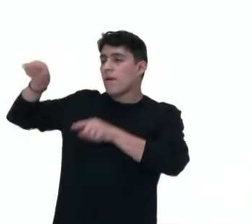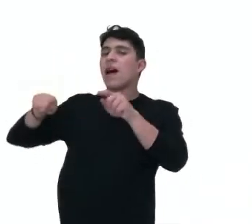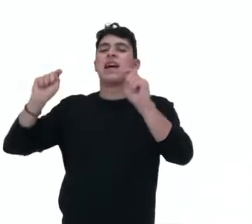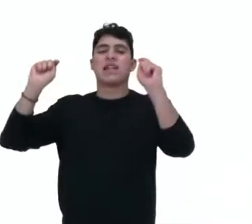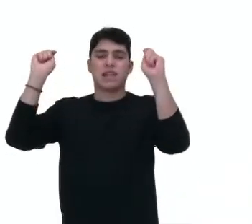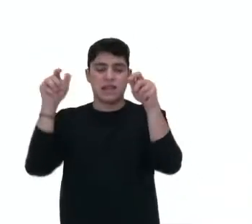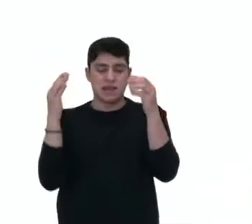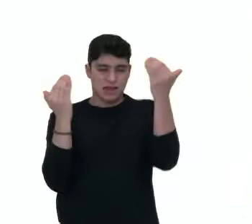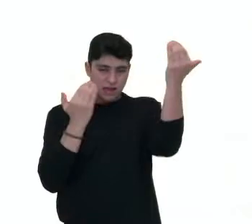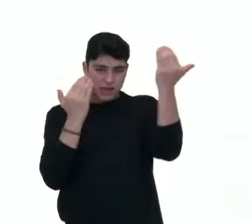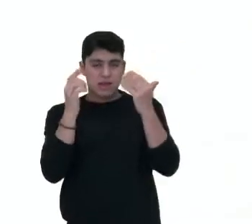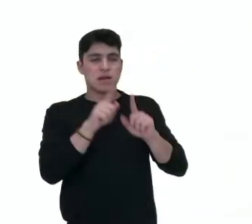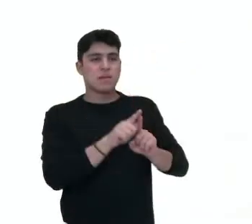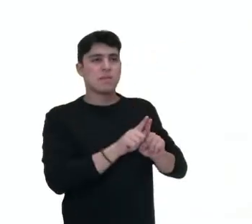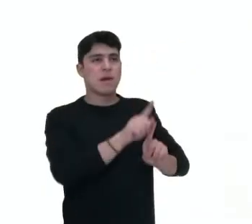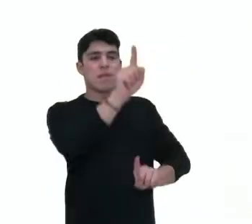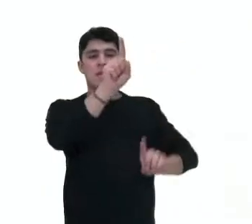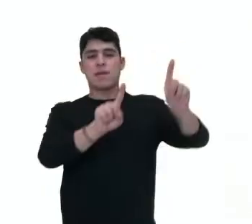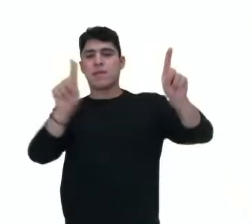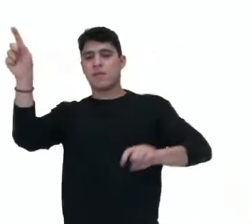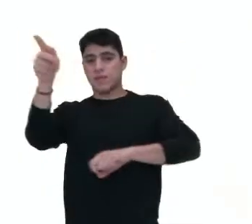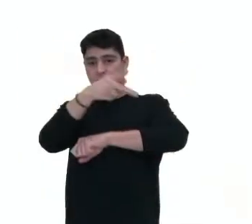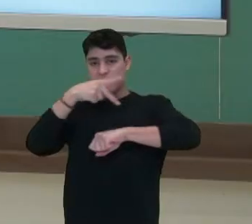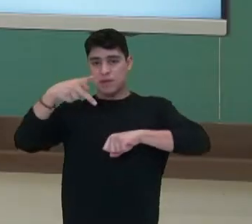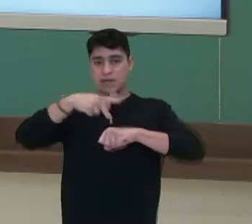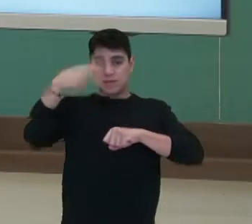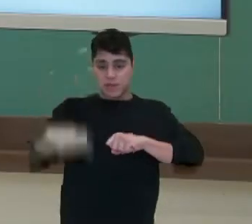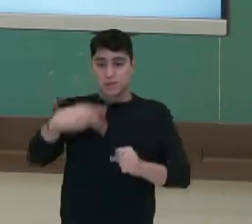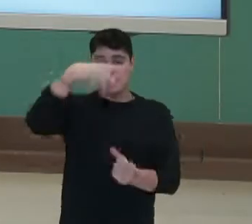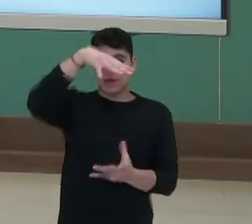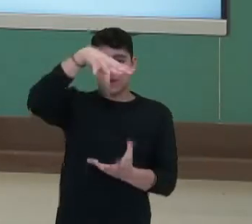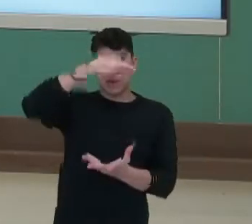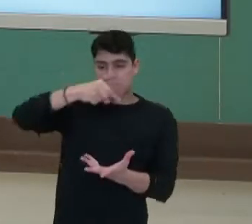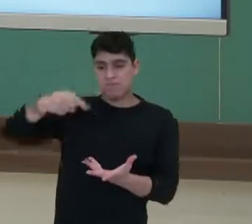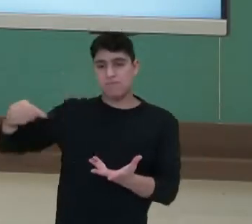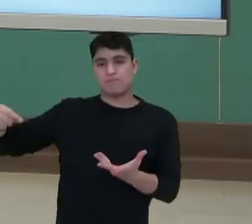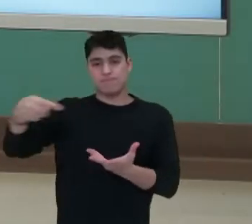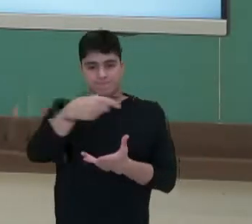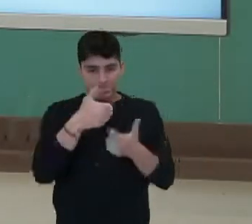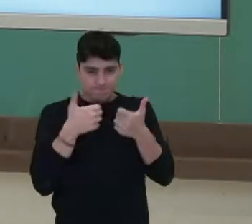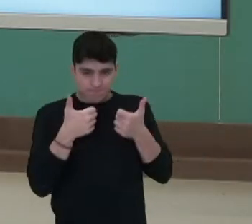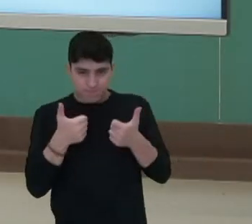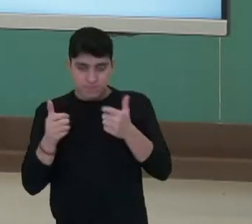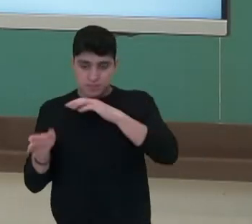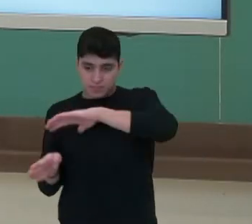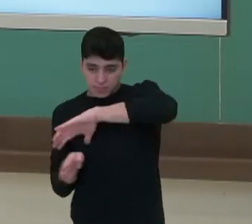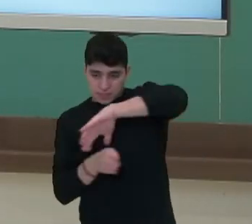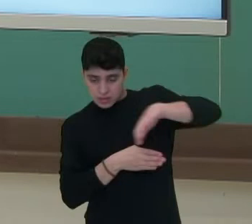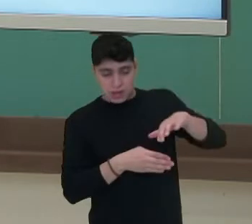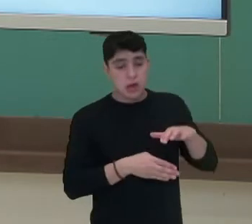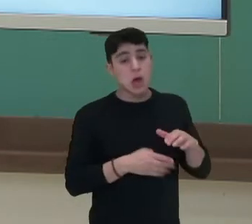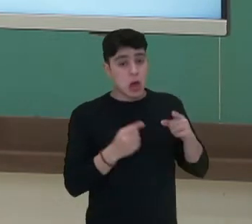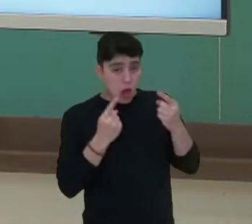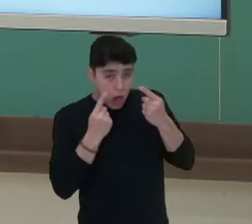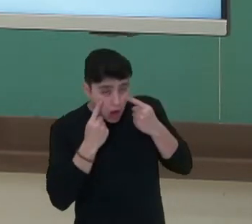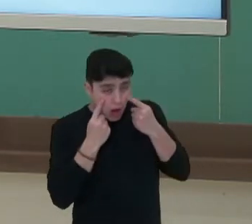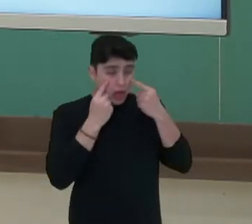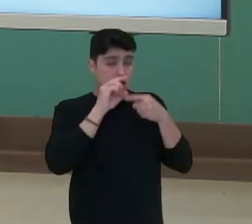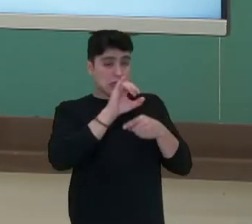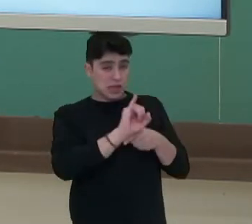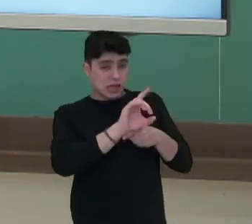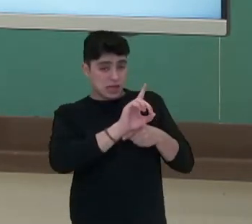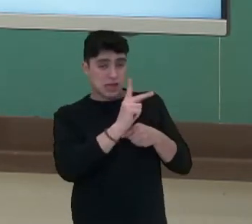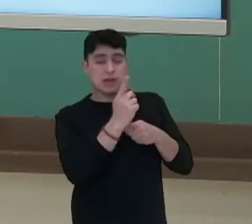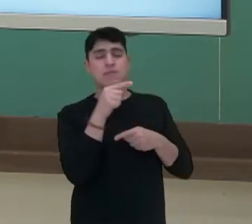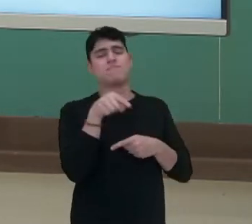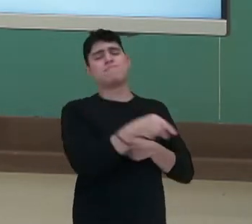nós vamos ver como que é composto esse índice estatístico já já. Muito bem. A importância desses indicadores é a